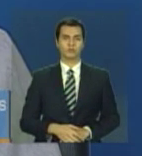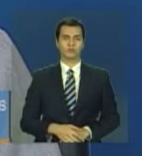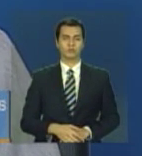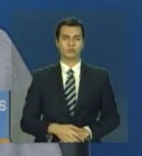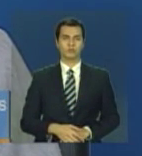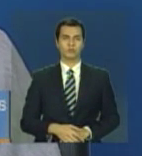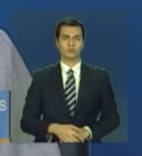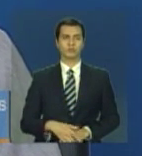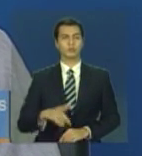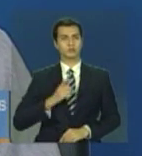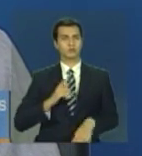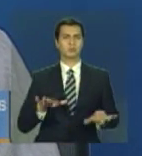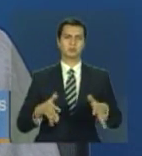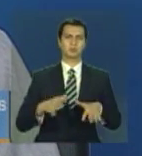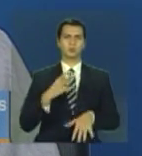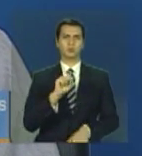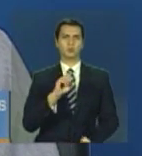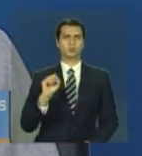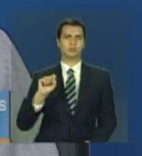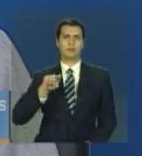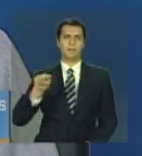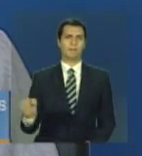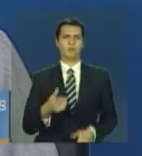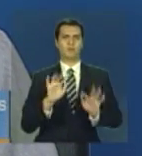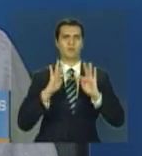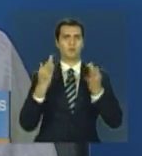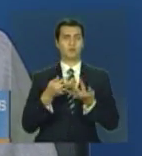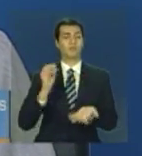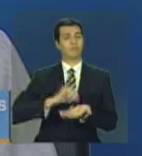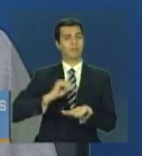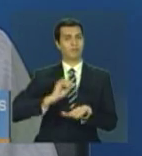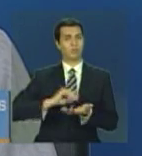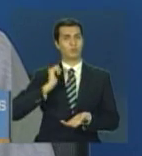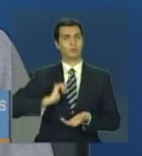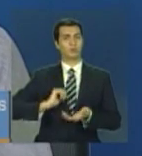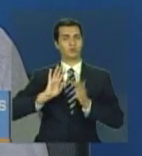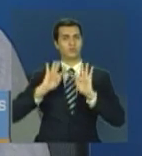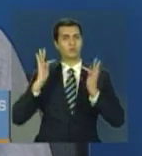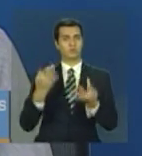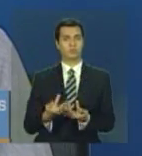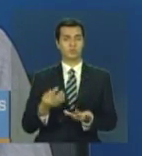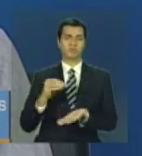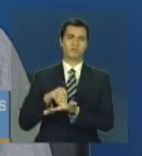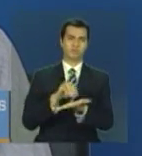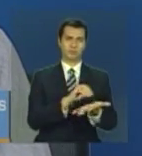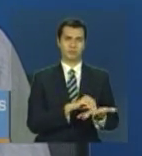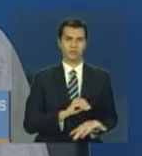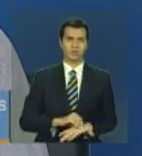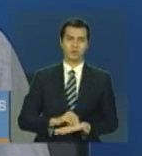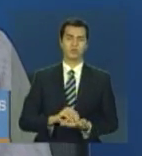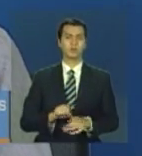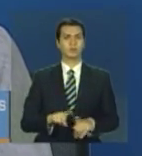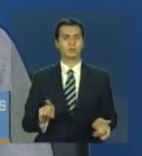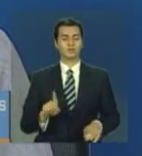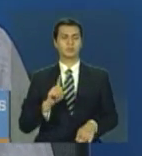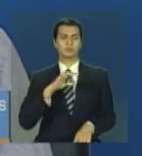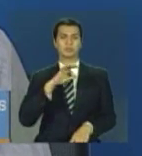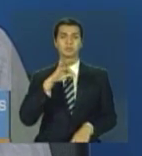tem 800 mil famílias pelo MDS que não recebem Bolsa Família, que teriam que estar recebendo, mas não só a transferência de